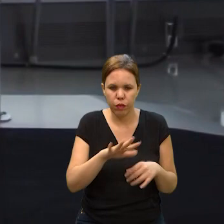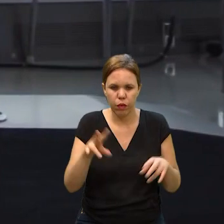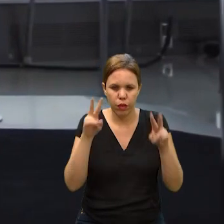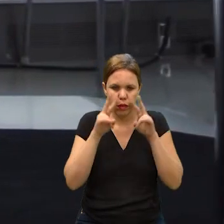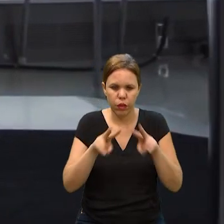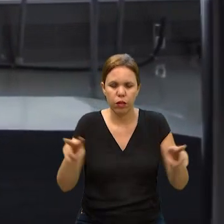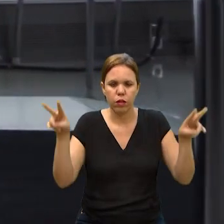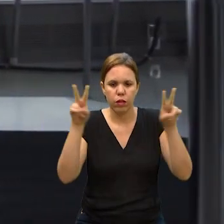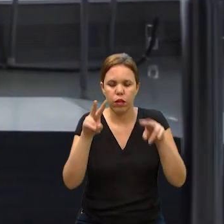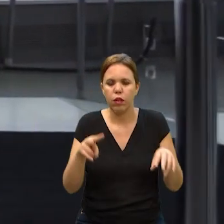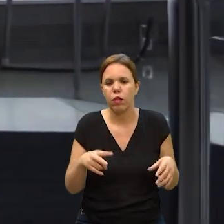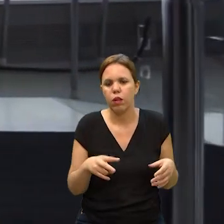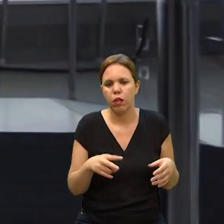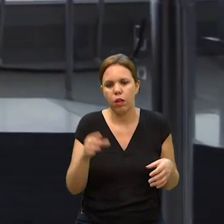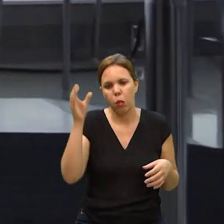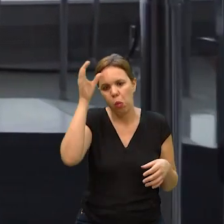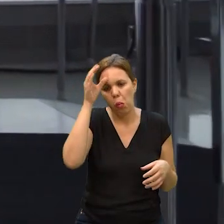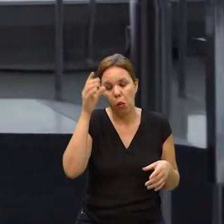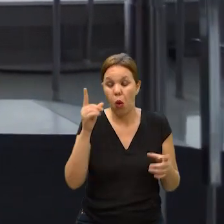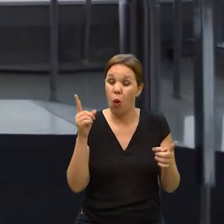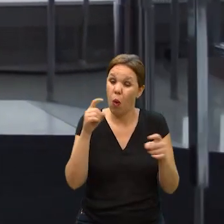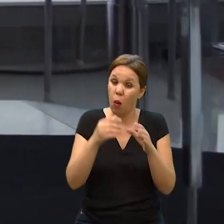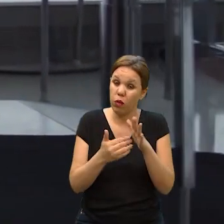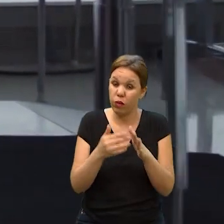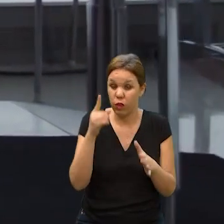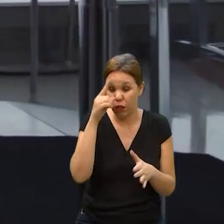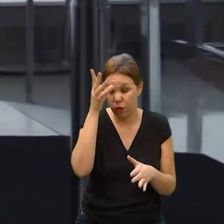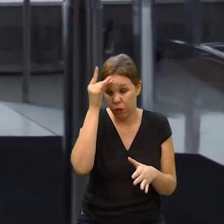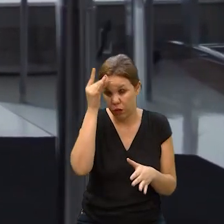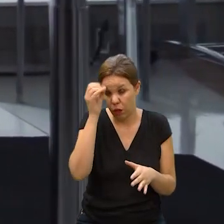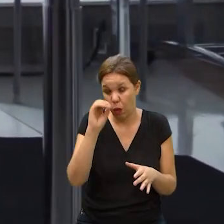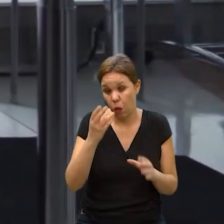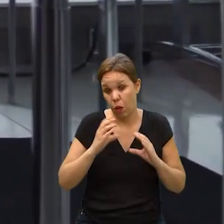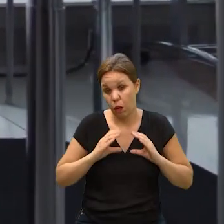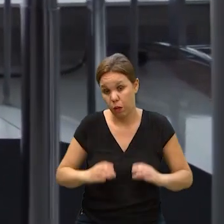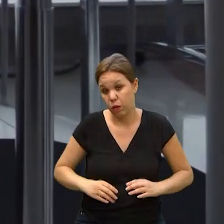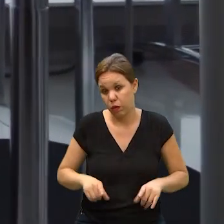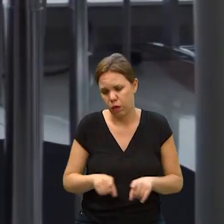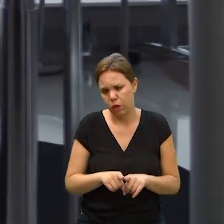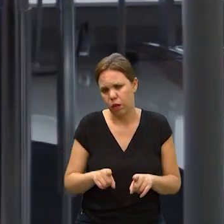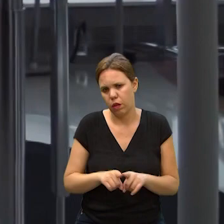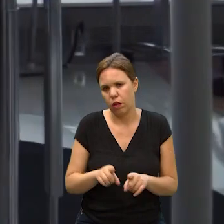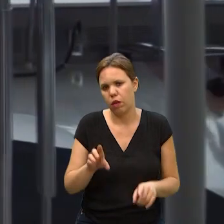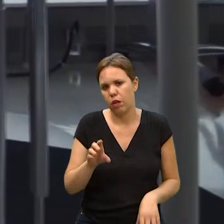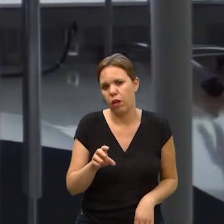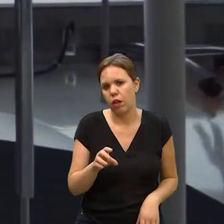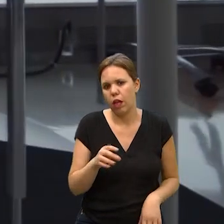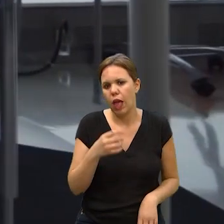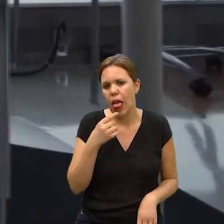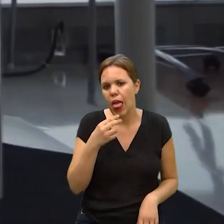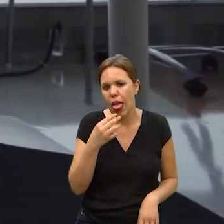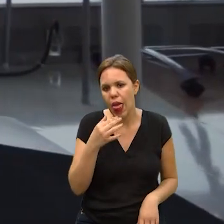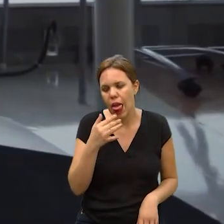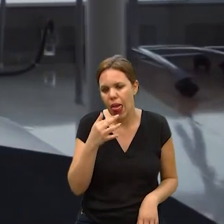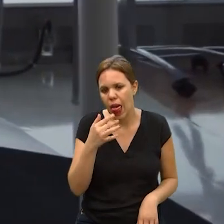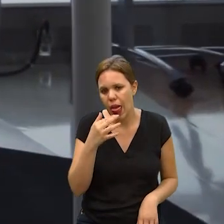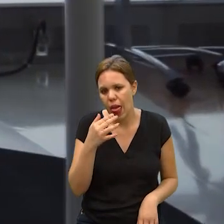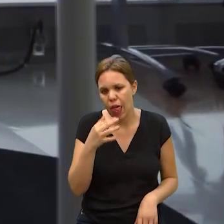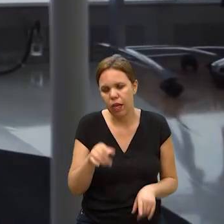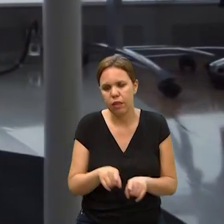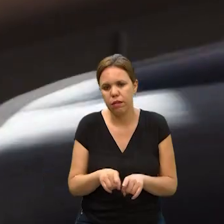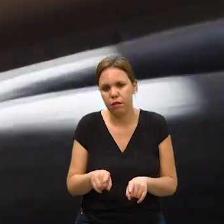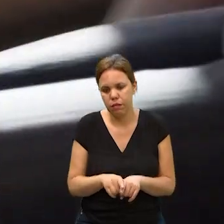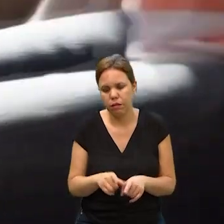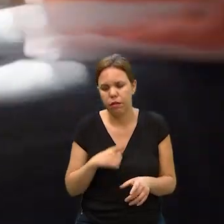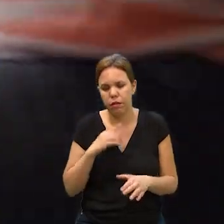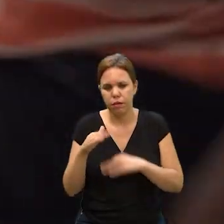intelectual, cognitivo, dificuldades no aprendizado, comportamental e epilepsia também pode. Obviamente que